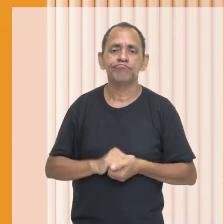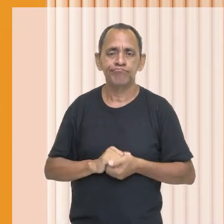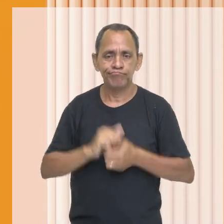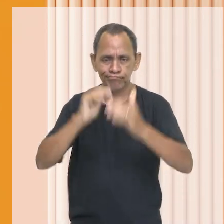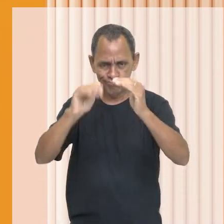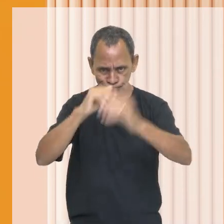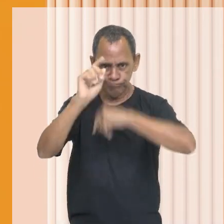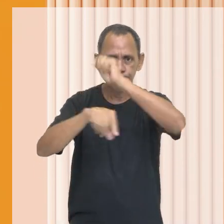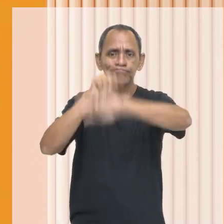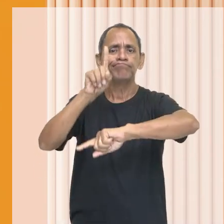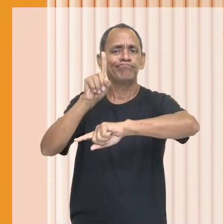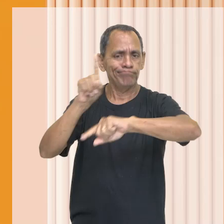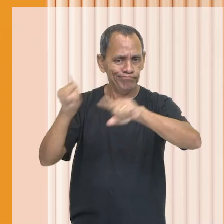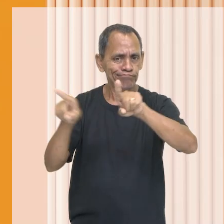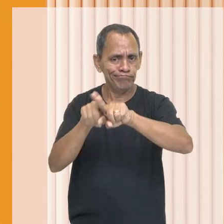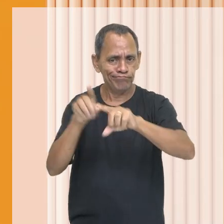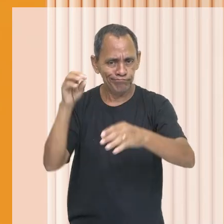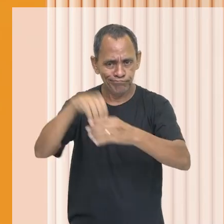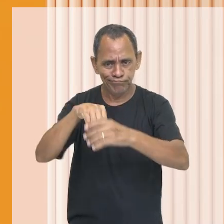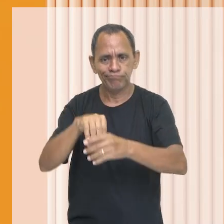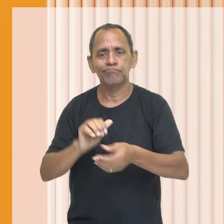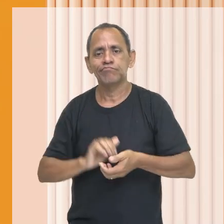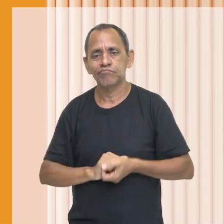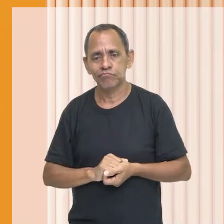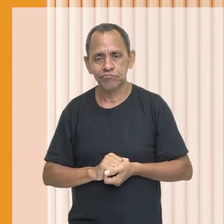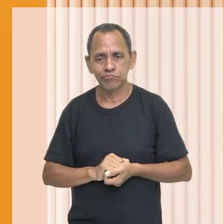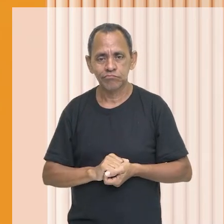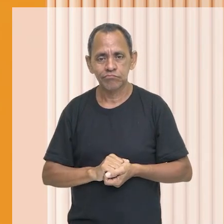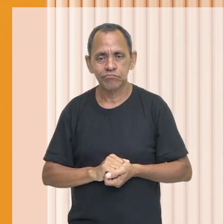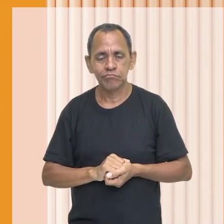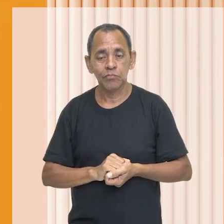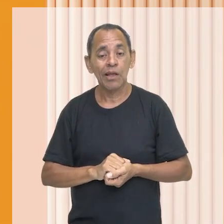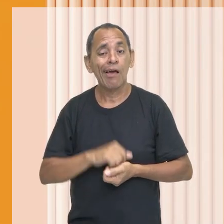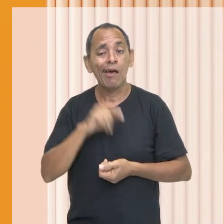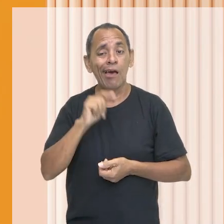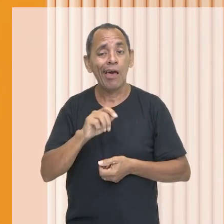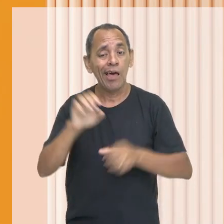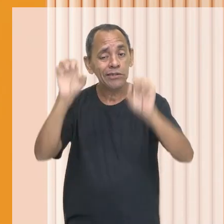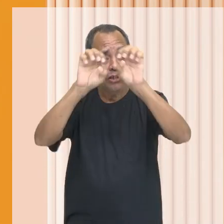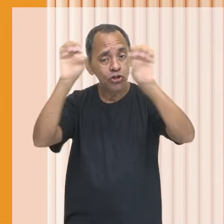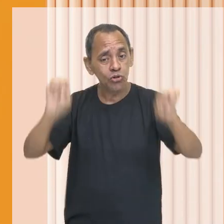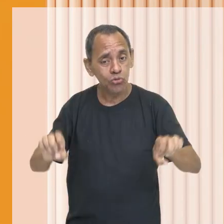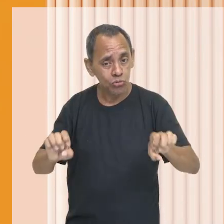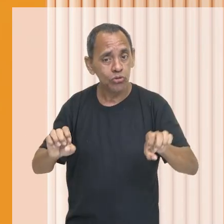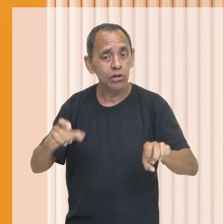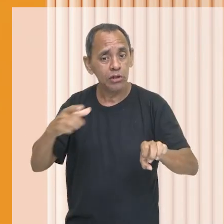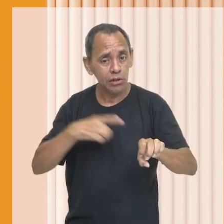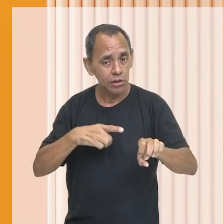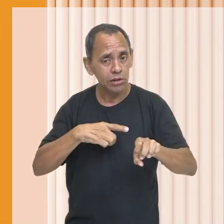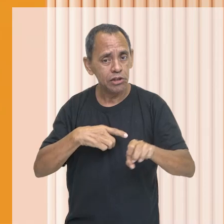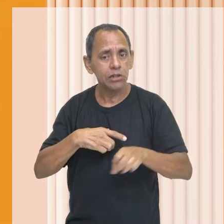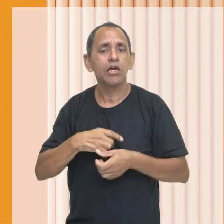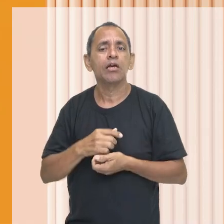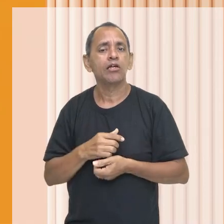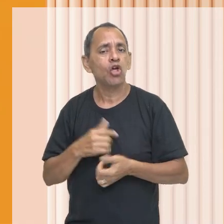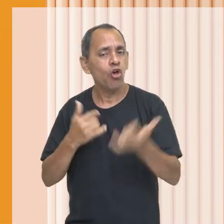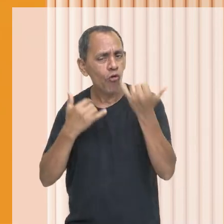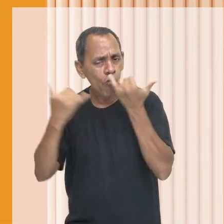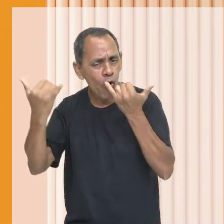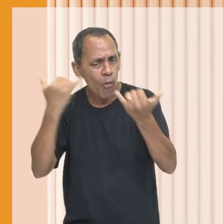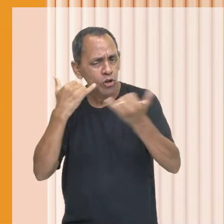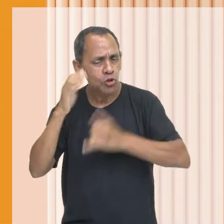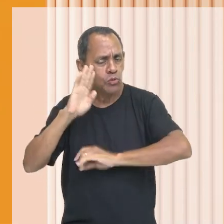avanços, porém essa é uma estrutura que ainda, né, deixa um legado,